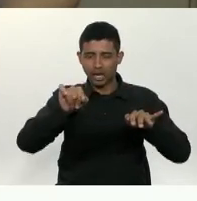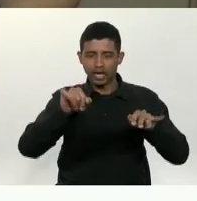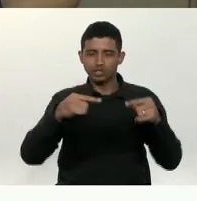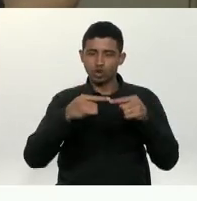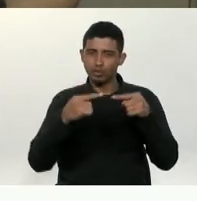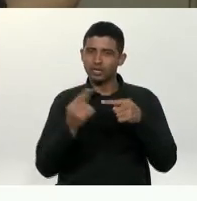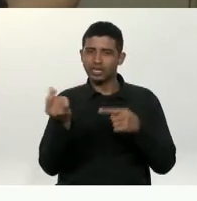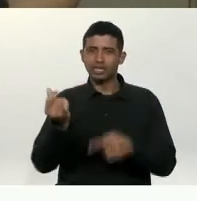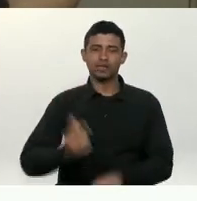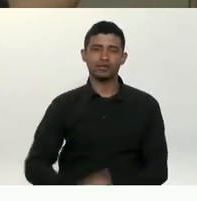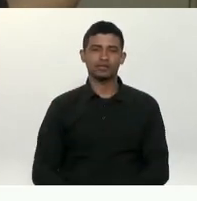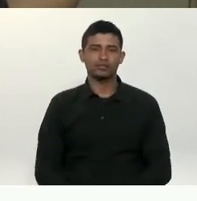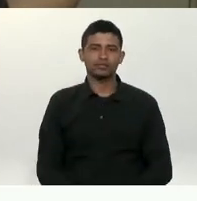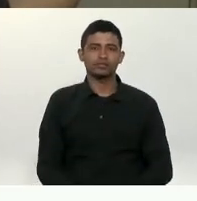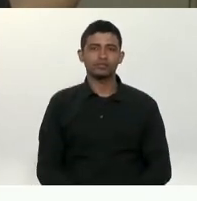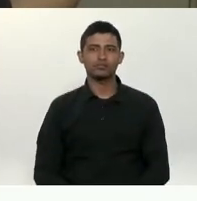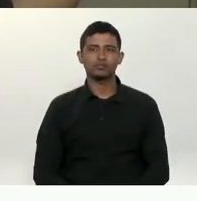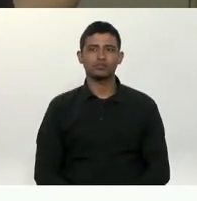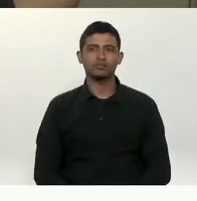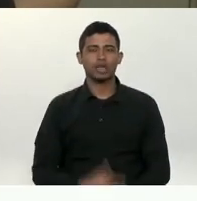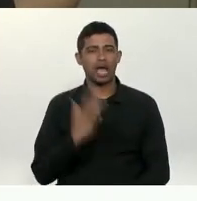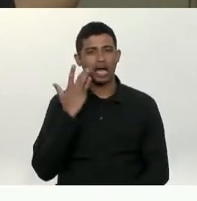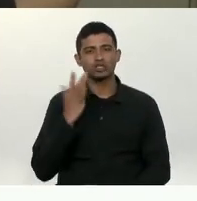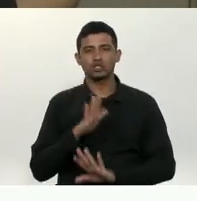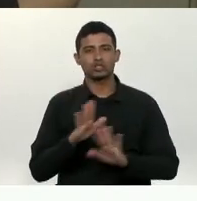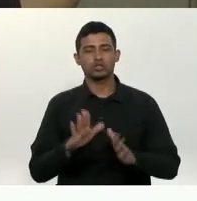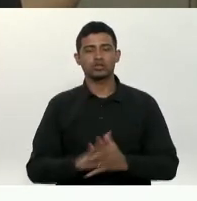tarifa. Acho que é isso.